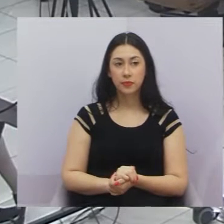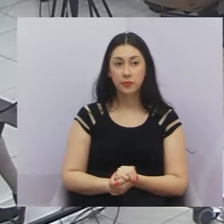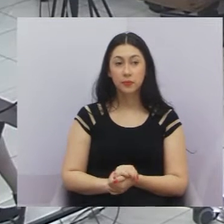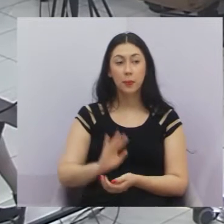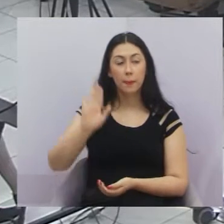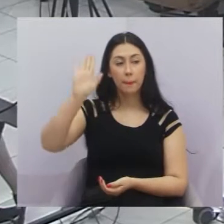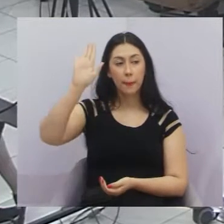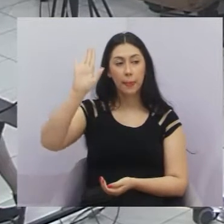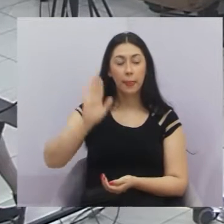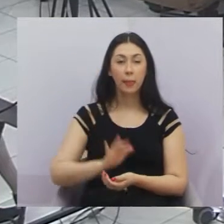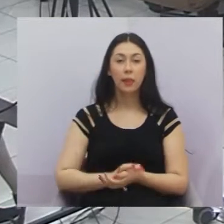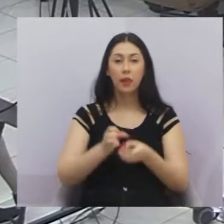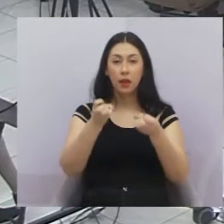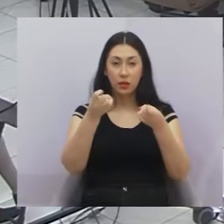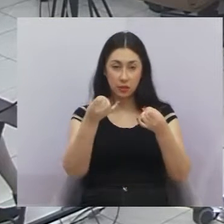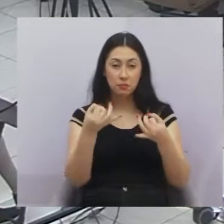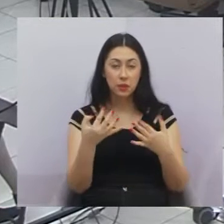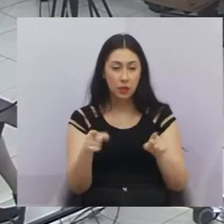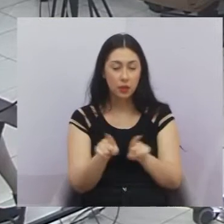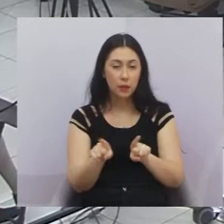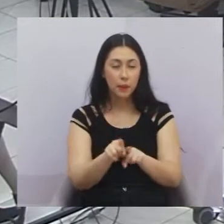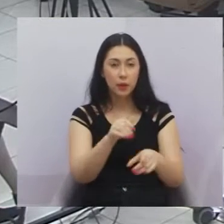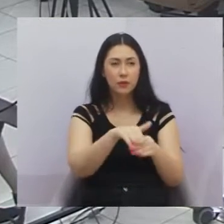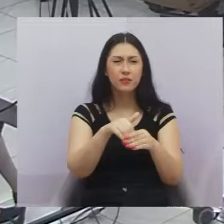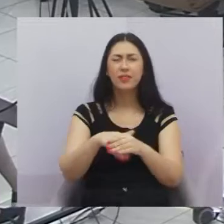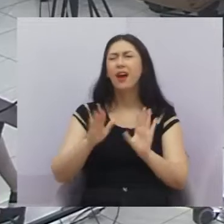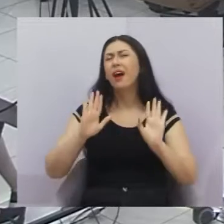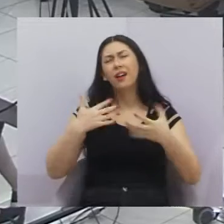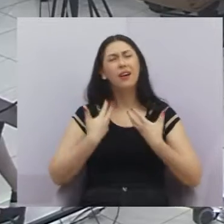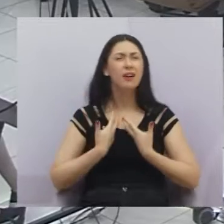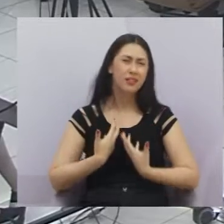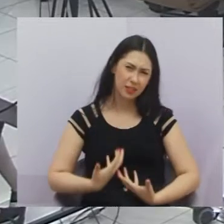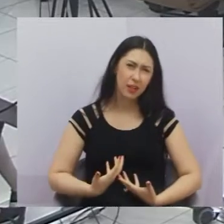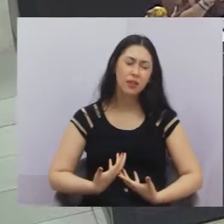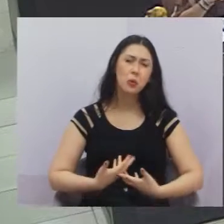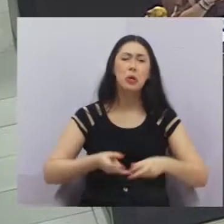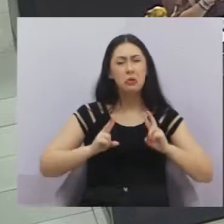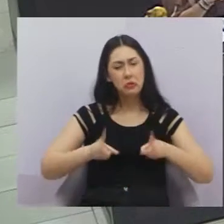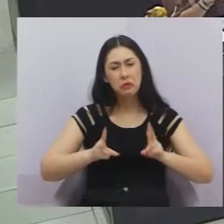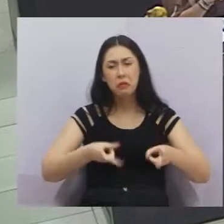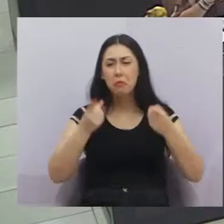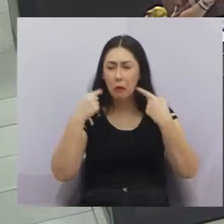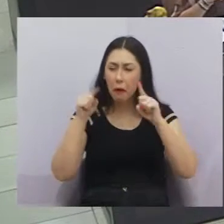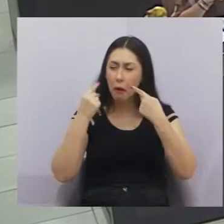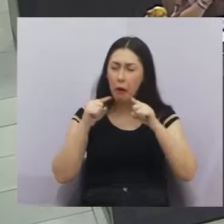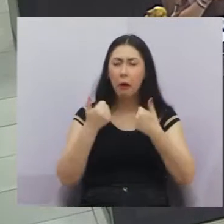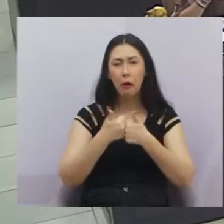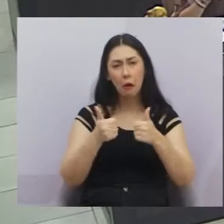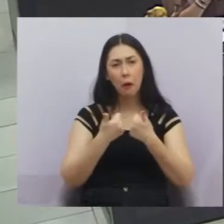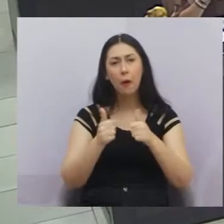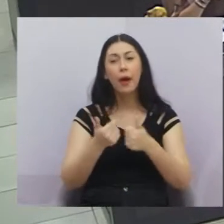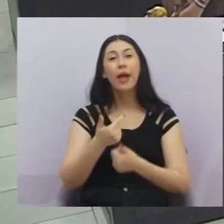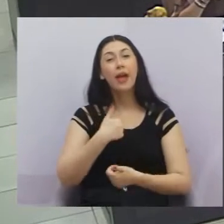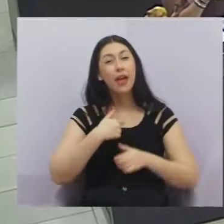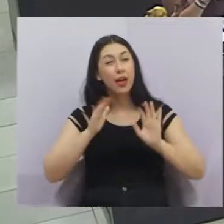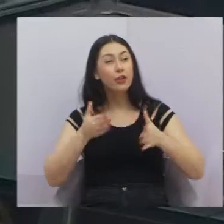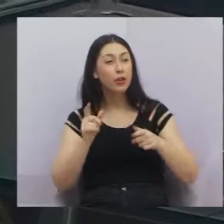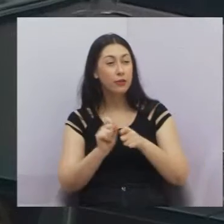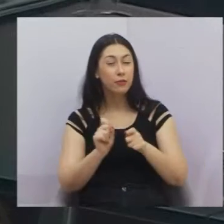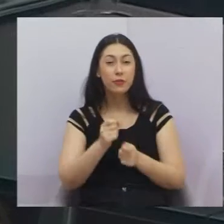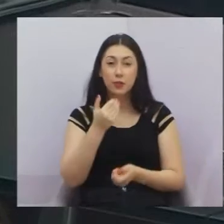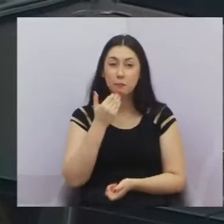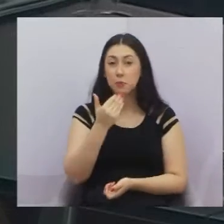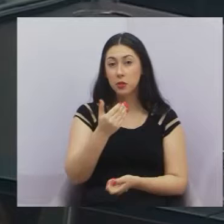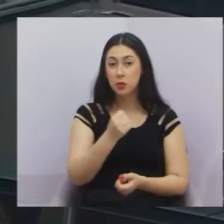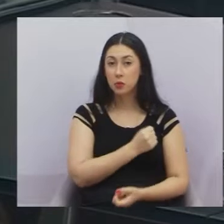Senhor presidente, justificando o voto também, está ficando cansativo esse assunto aqui já, é cansativo. Eu já fiz esse pedido, Valmir, já fiz da